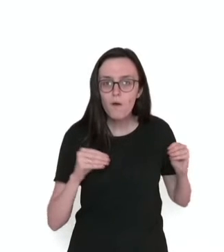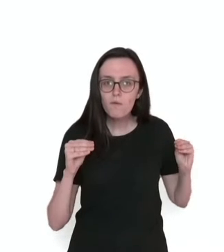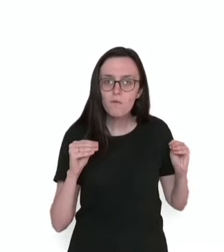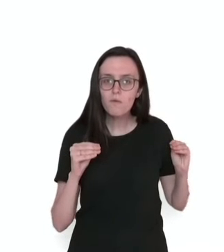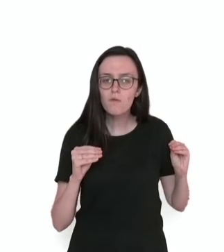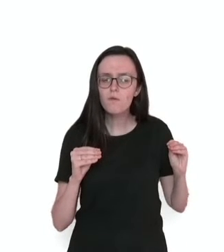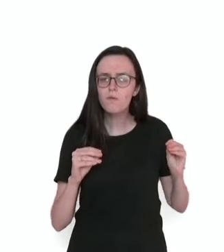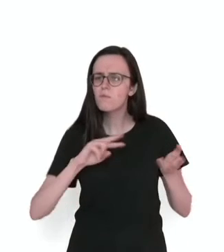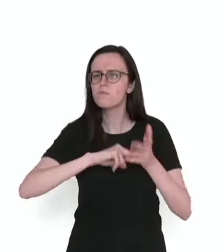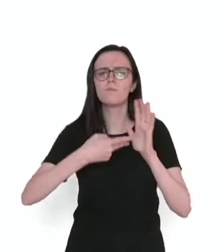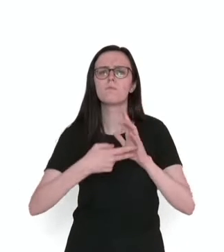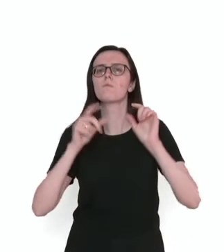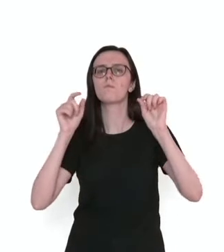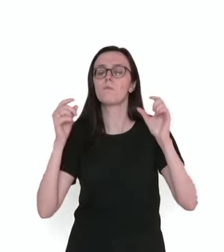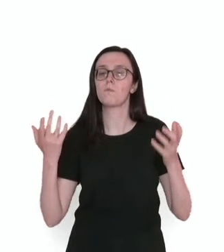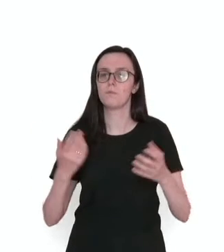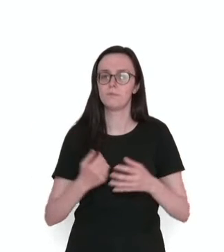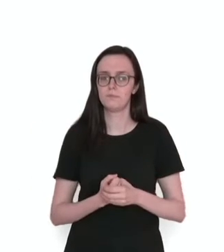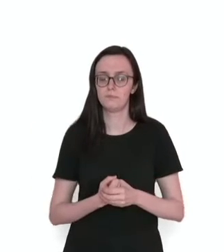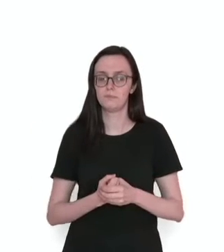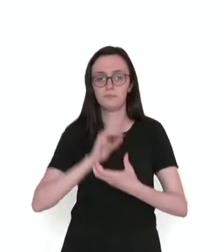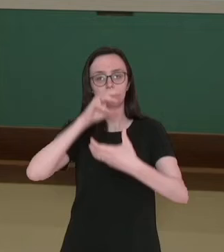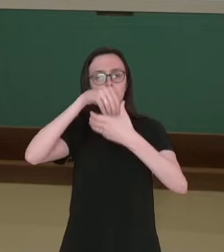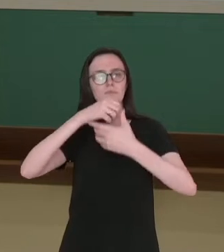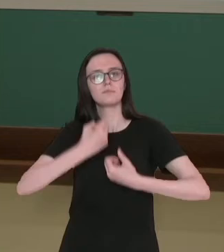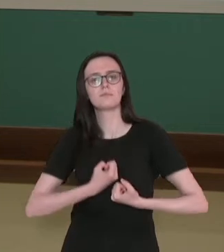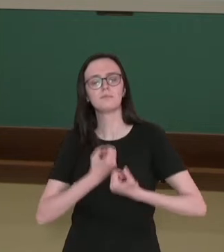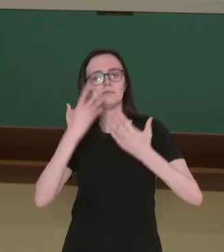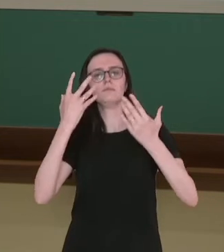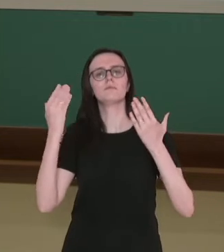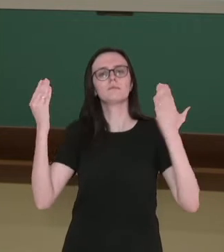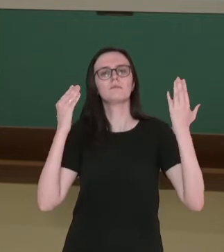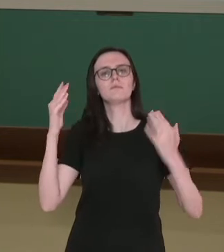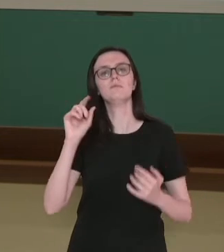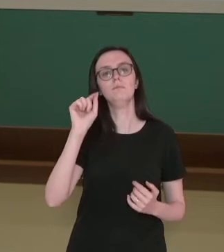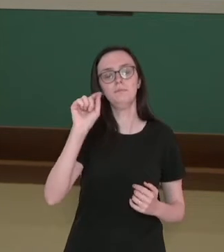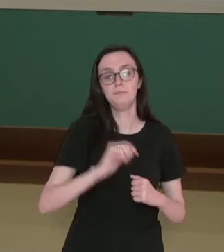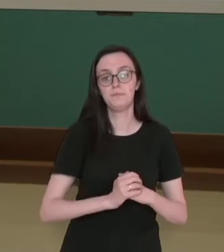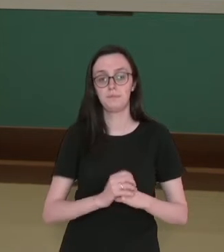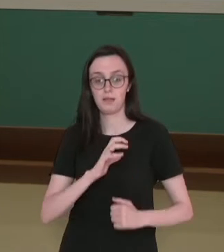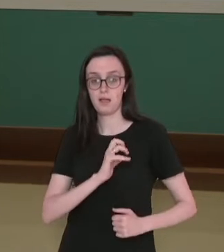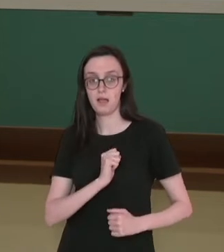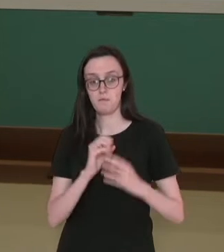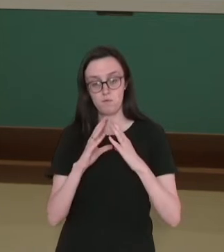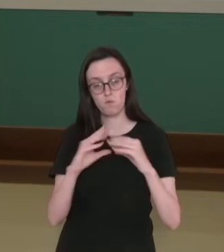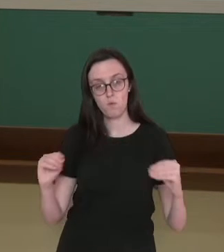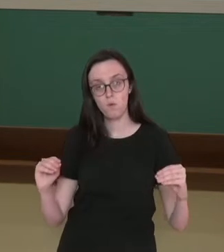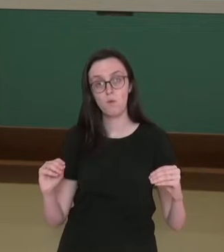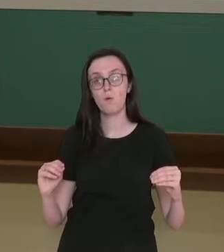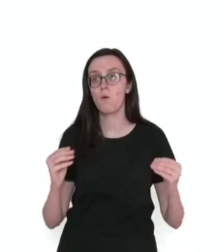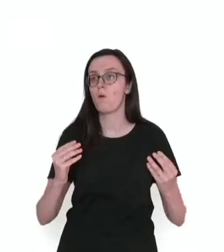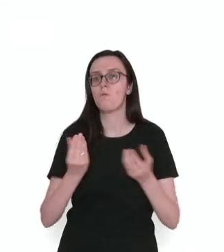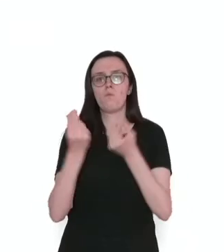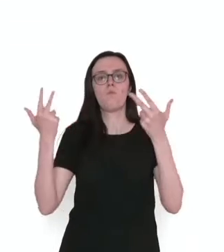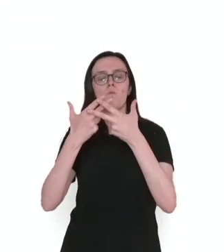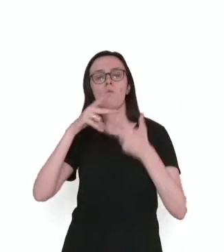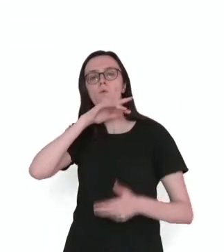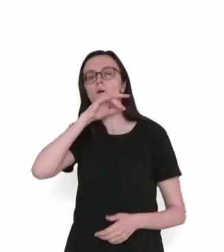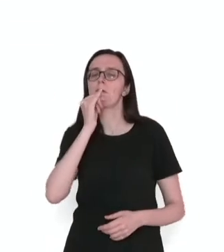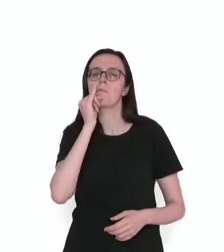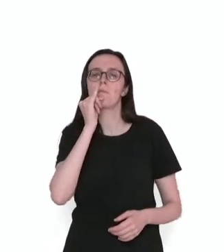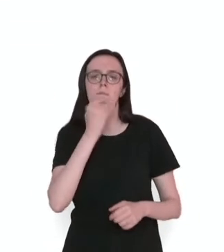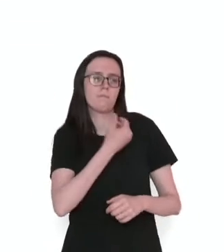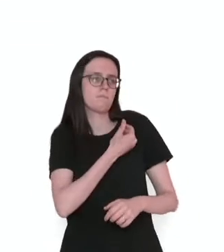efeito de sentido, né? Então, no poema se compara o amor à cura para muitos males, como o preconceito